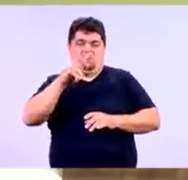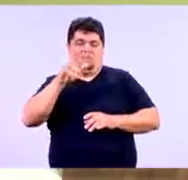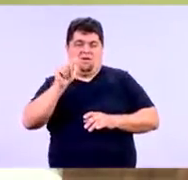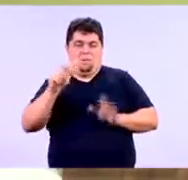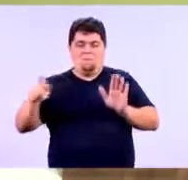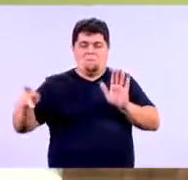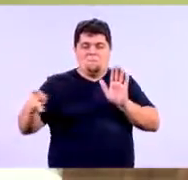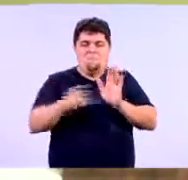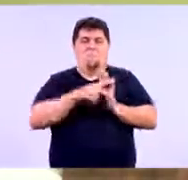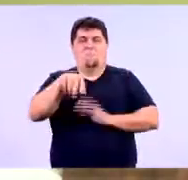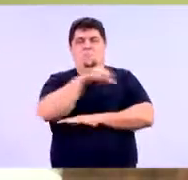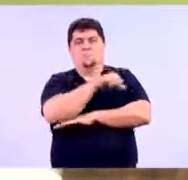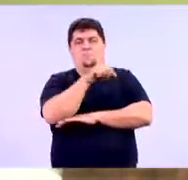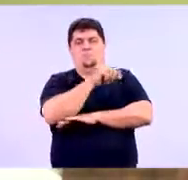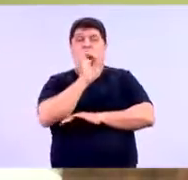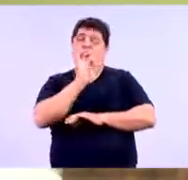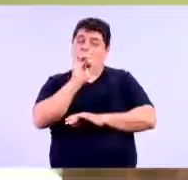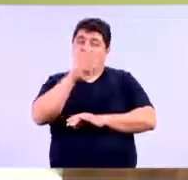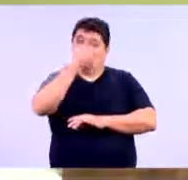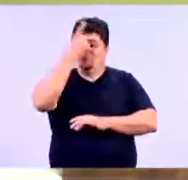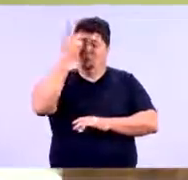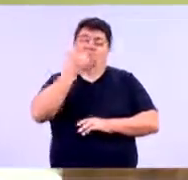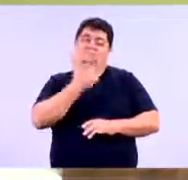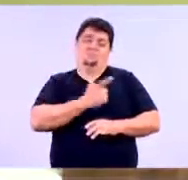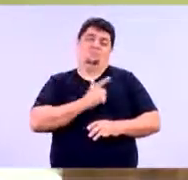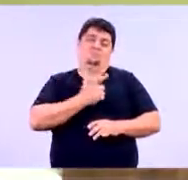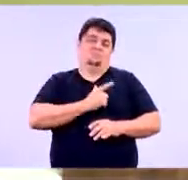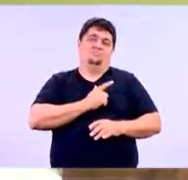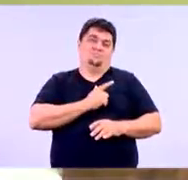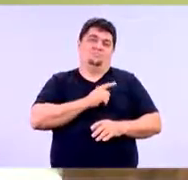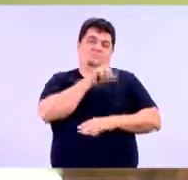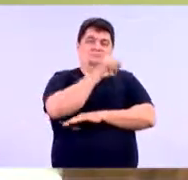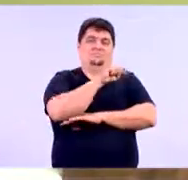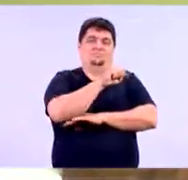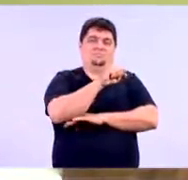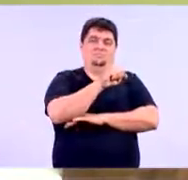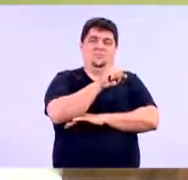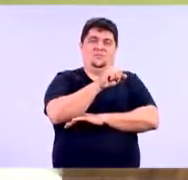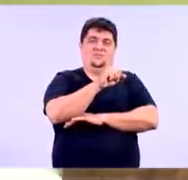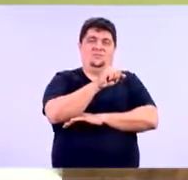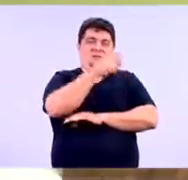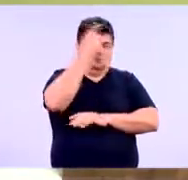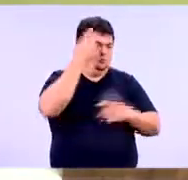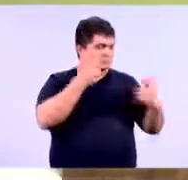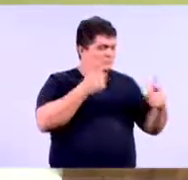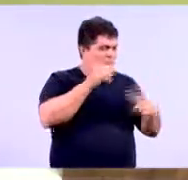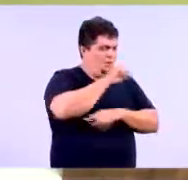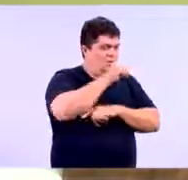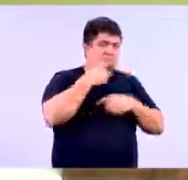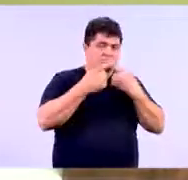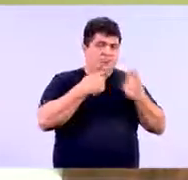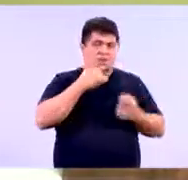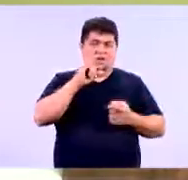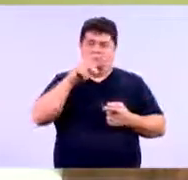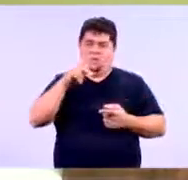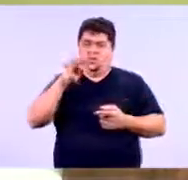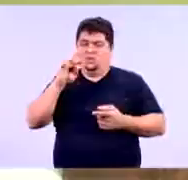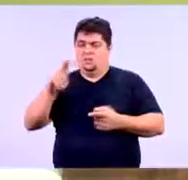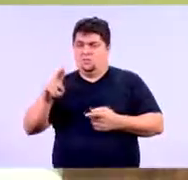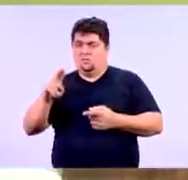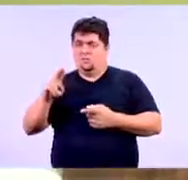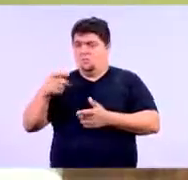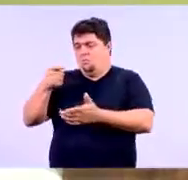de veículo automotor. Só vai pagar quem tem um veículo automotor. Da mesma forma, IPTU. Então depende, tá? Não